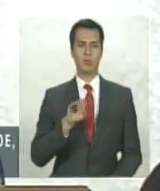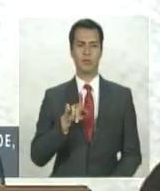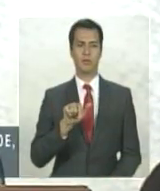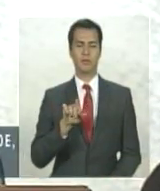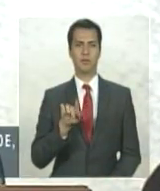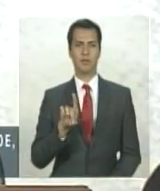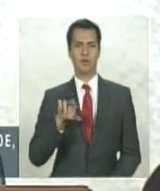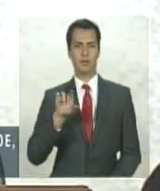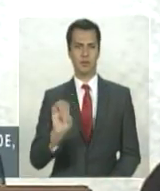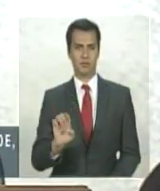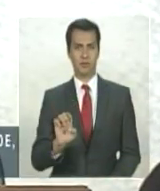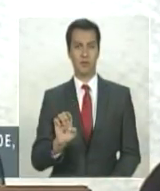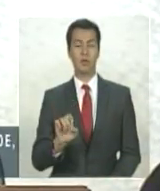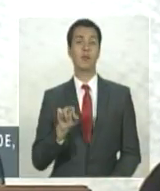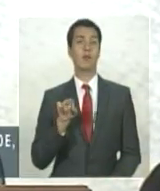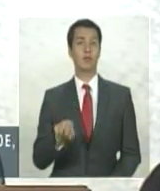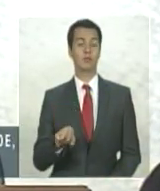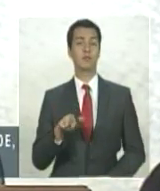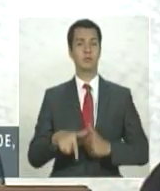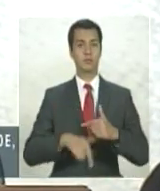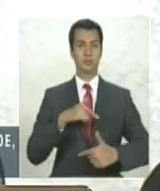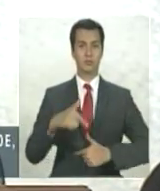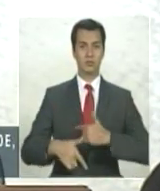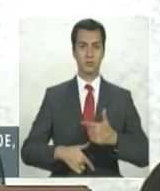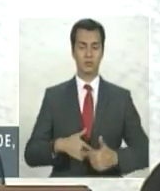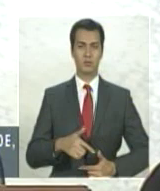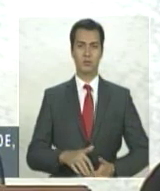É uma iniciativa